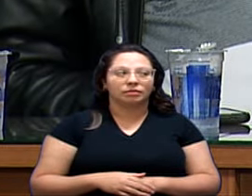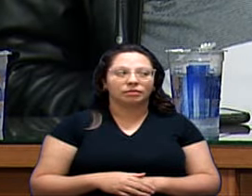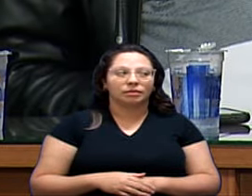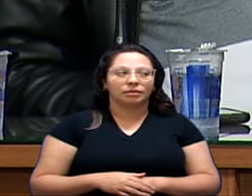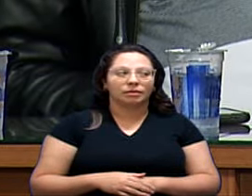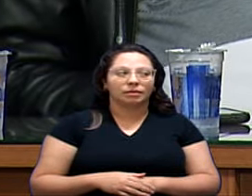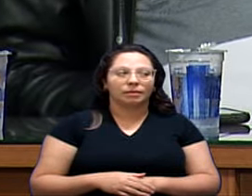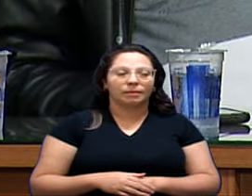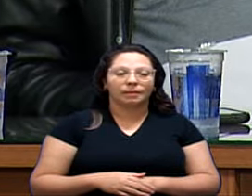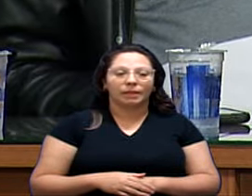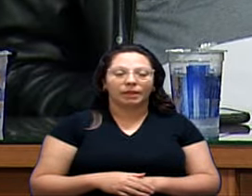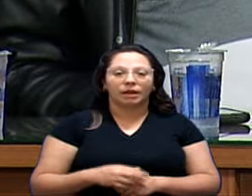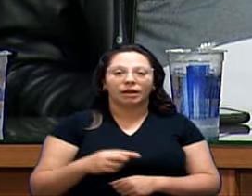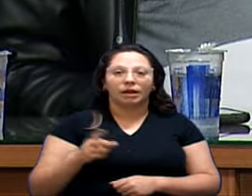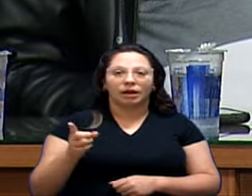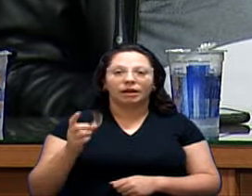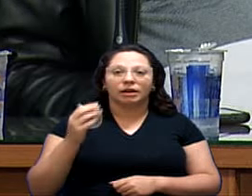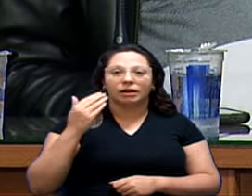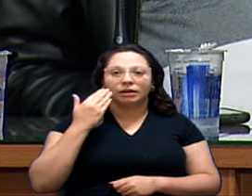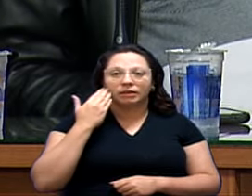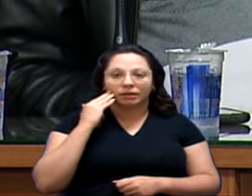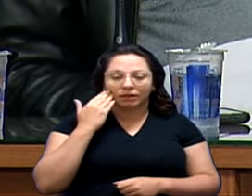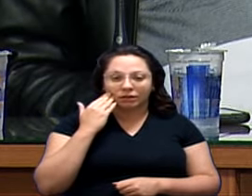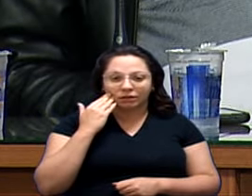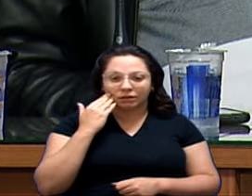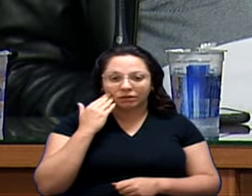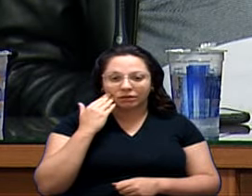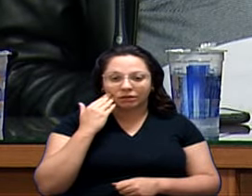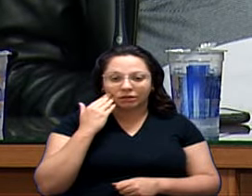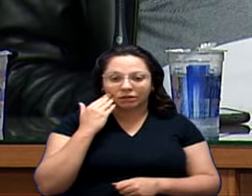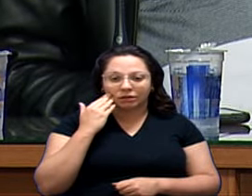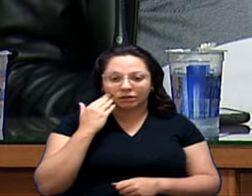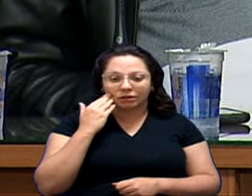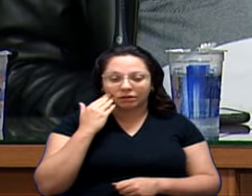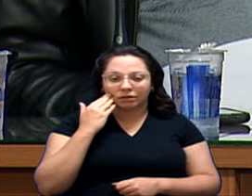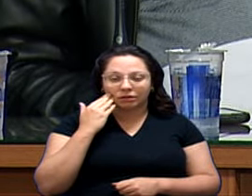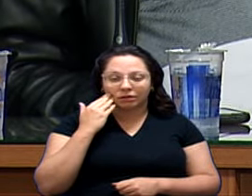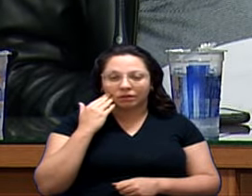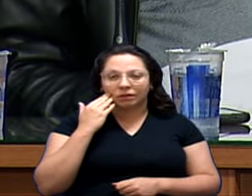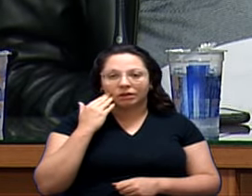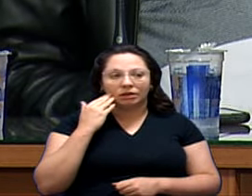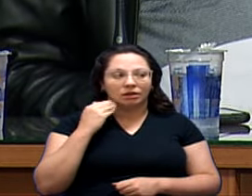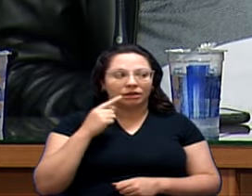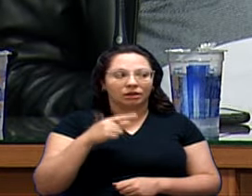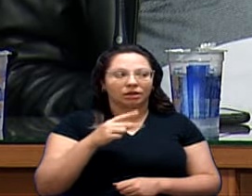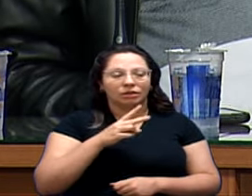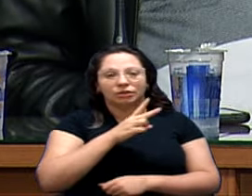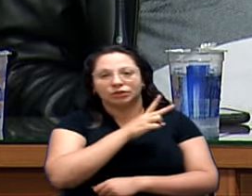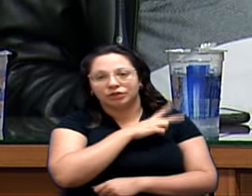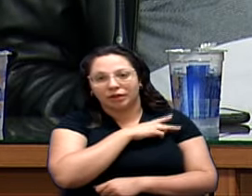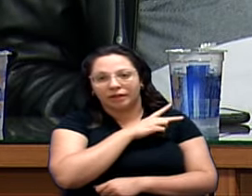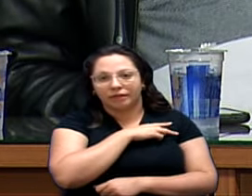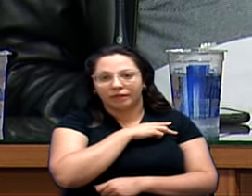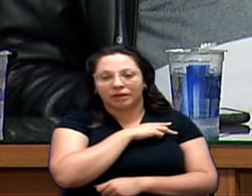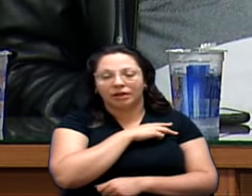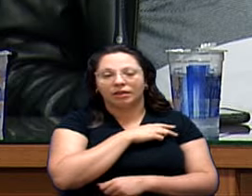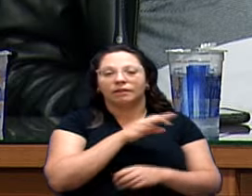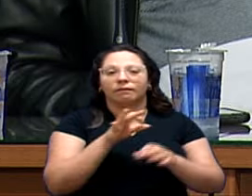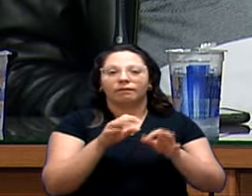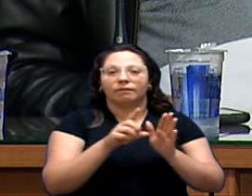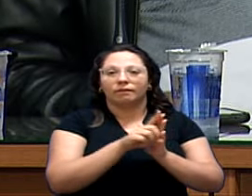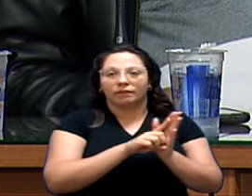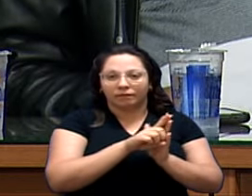agora o campanate quando a gente eh quando quando o chefe da fiscalização a gente tinha uma preocupação